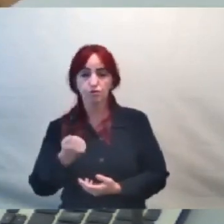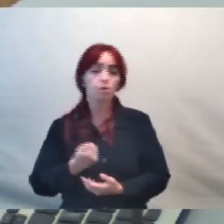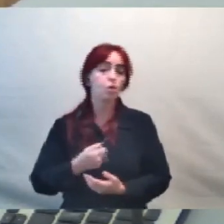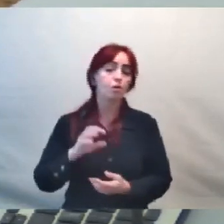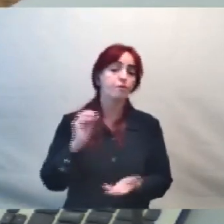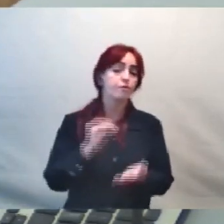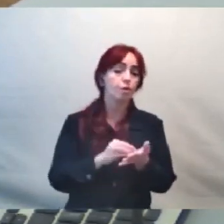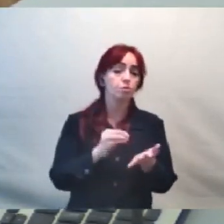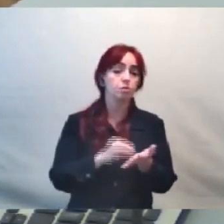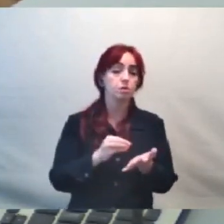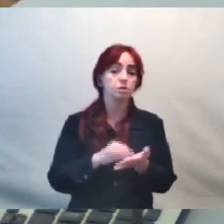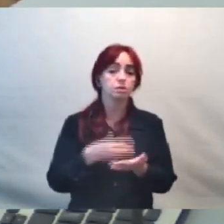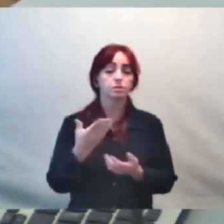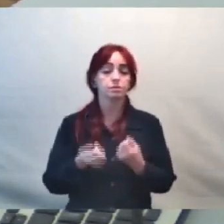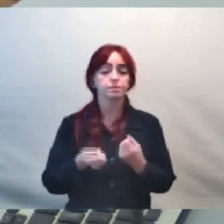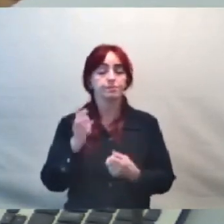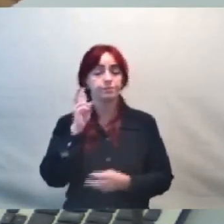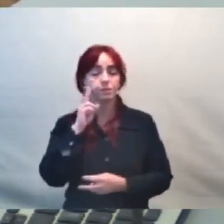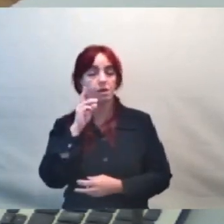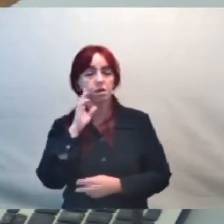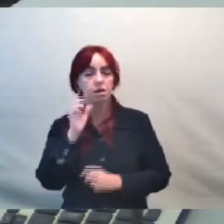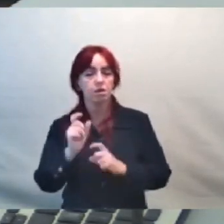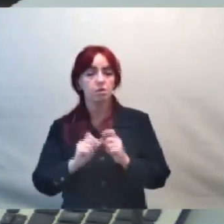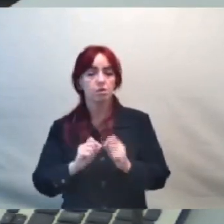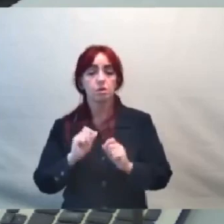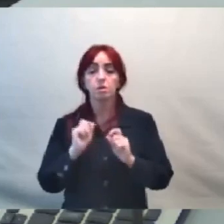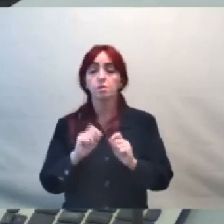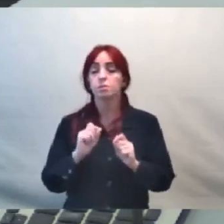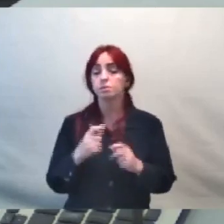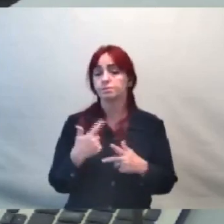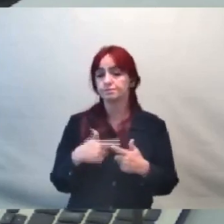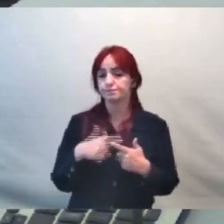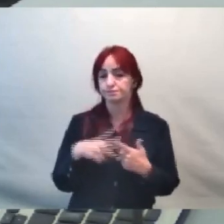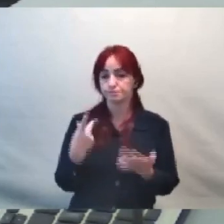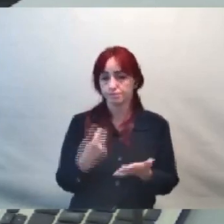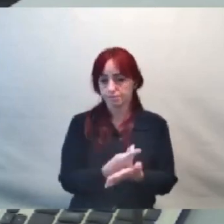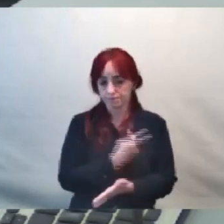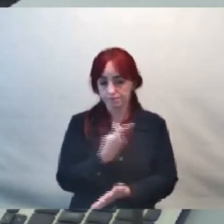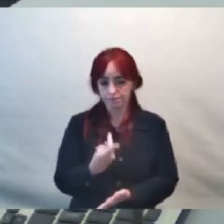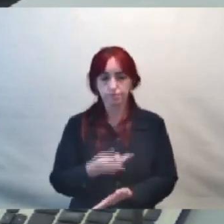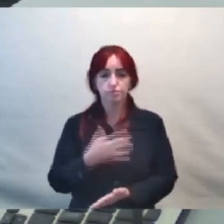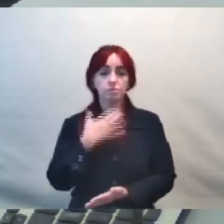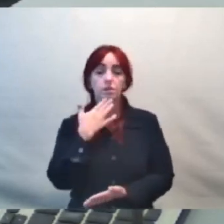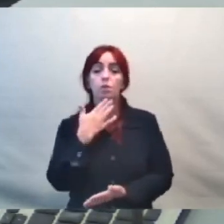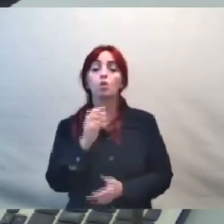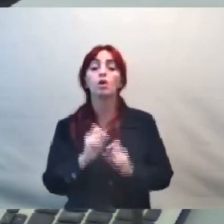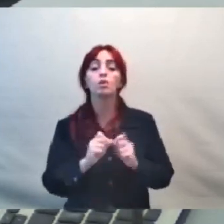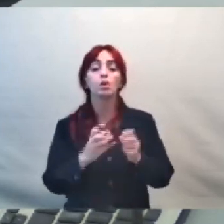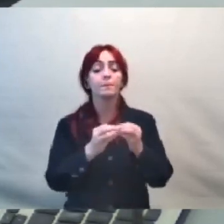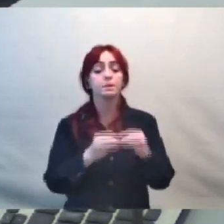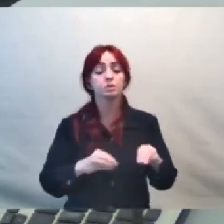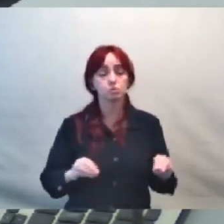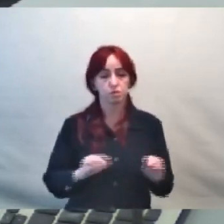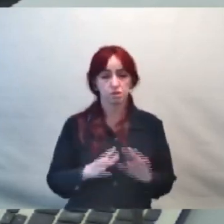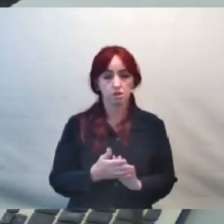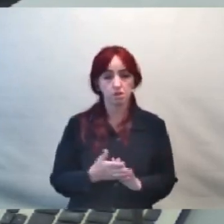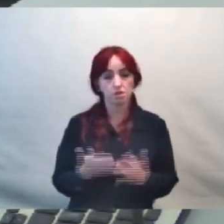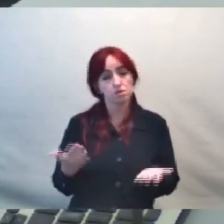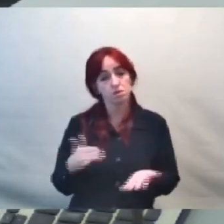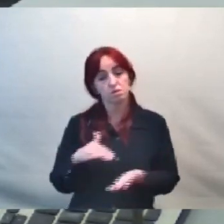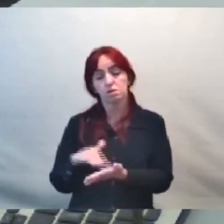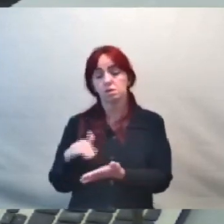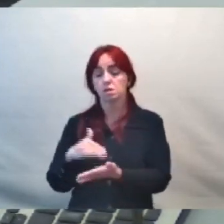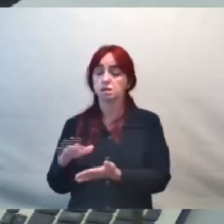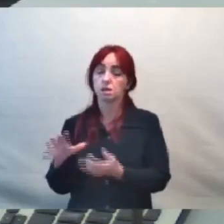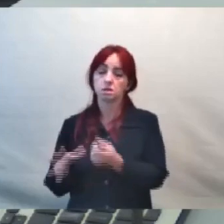a que se deve isso e quais são as consequências. Se o secretário de Segurança tiver, seria